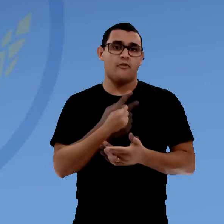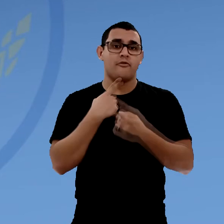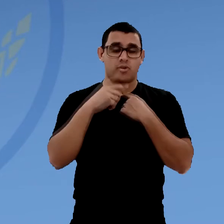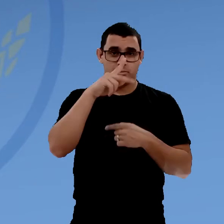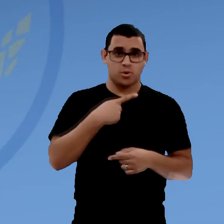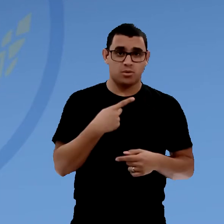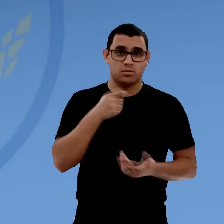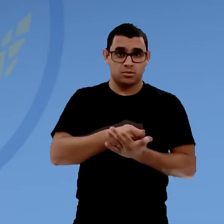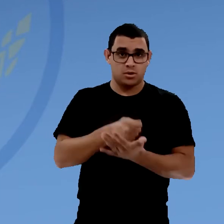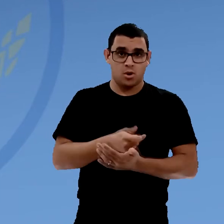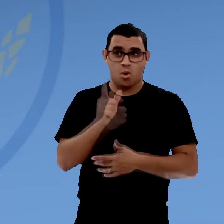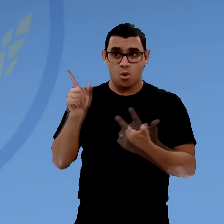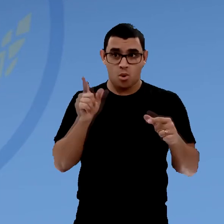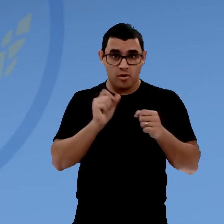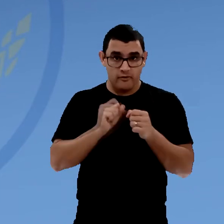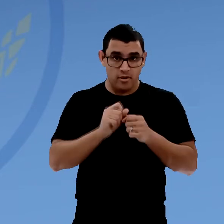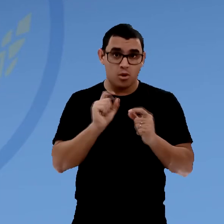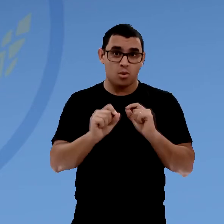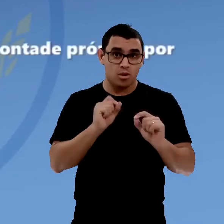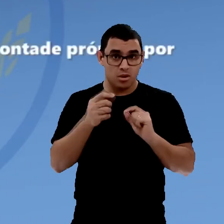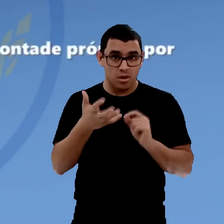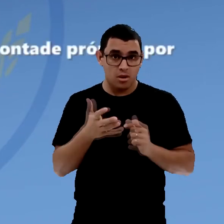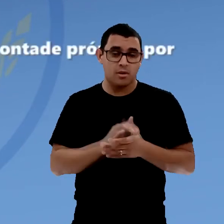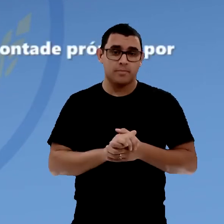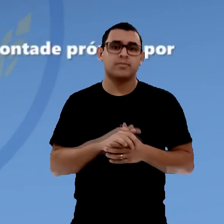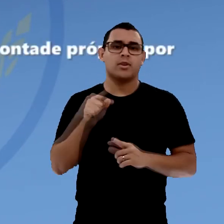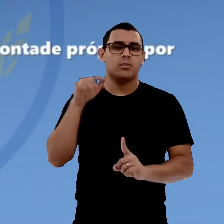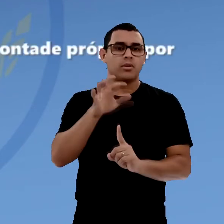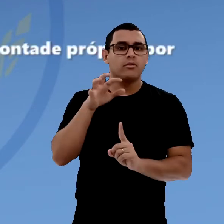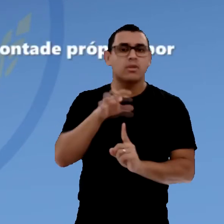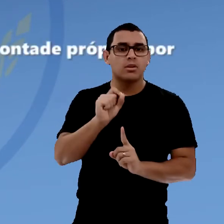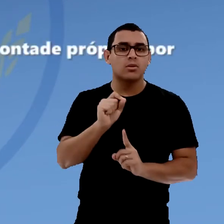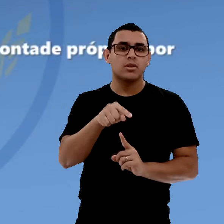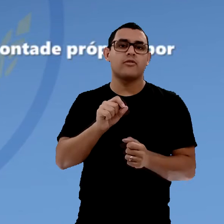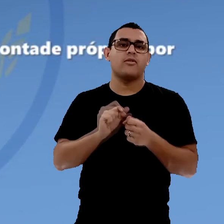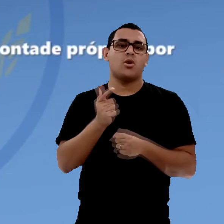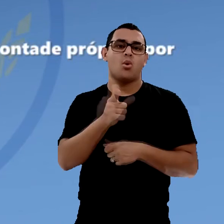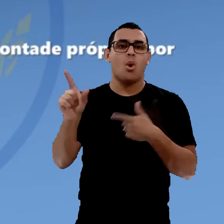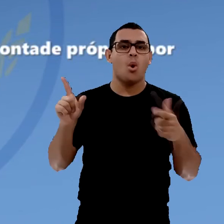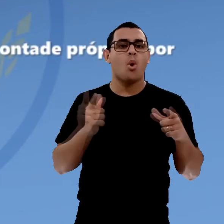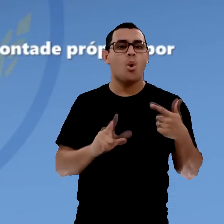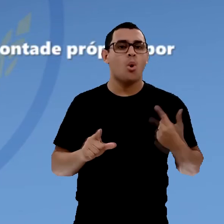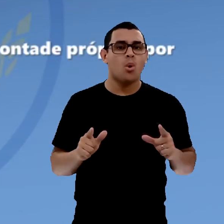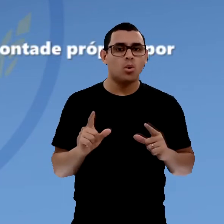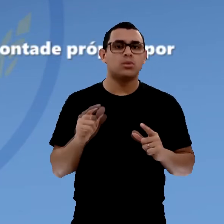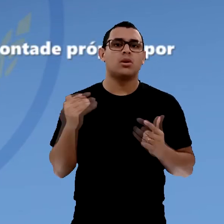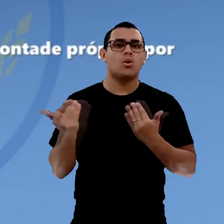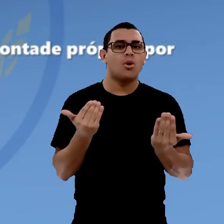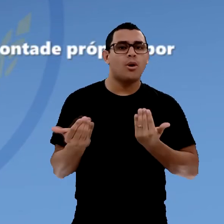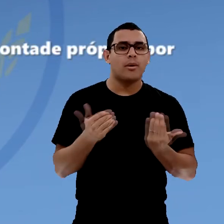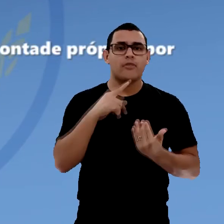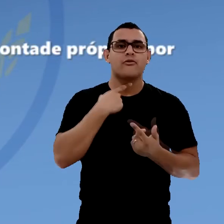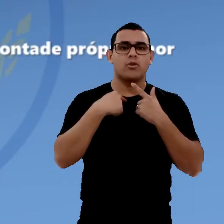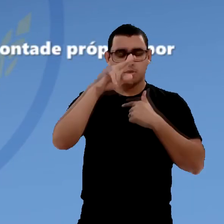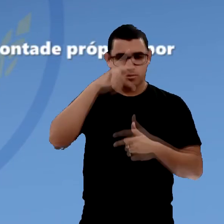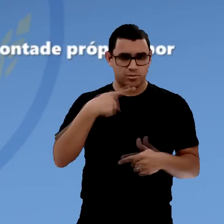isso é coerção, obrigar os outros a fazer aquilo que você quer. E por influência, que é fazer com que os outros sejam como se